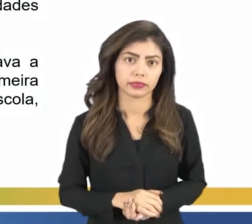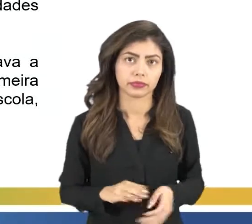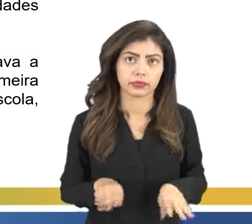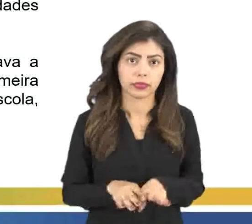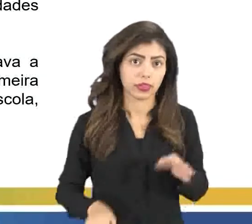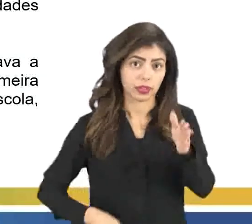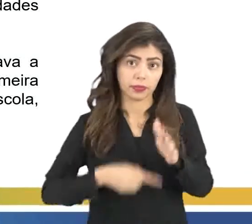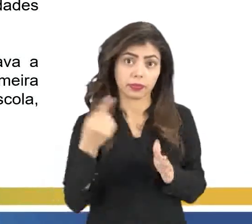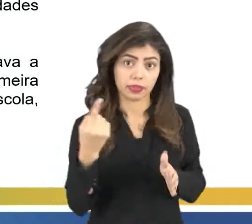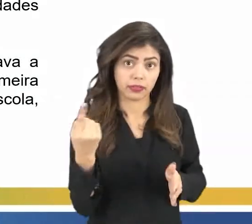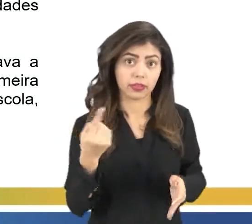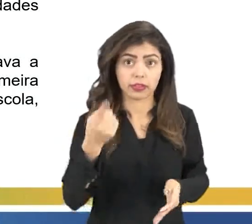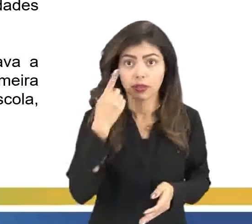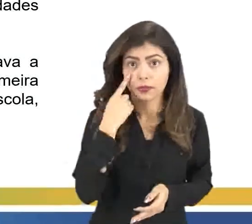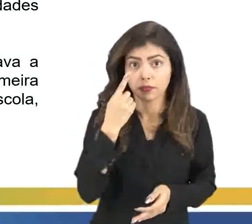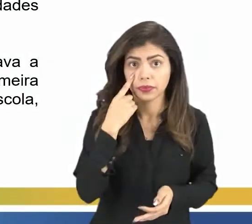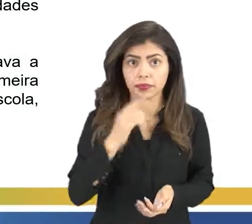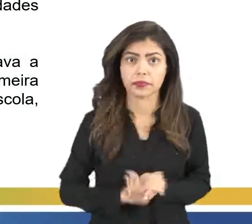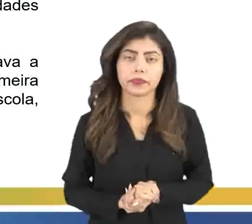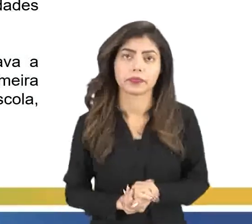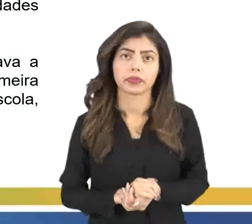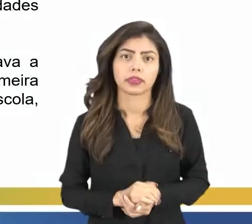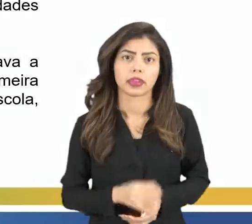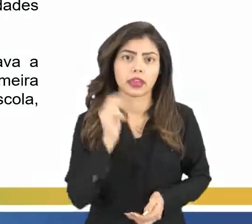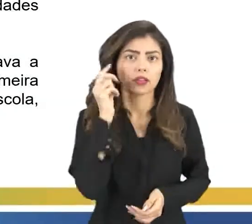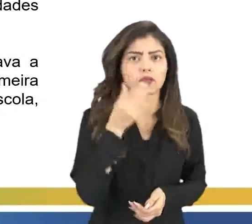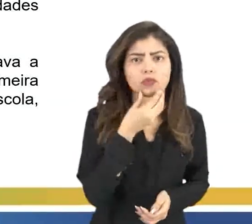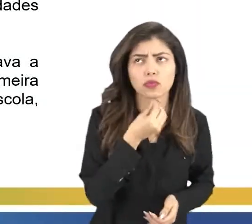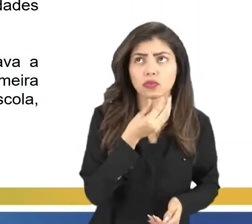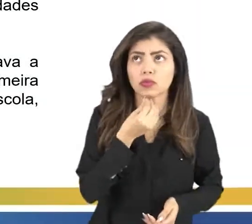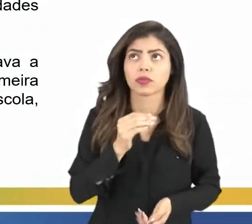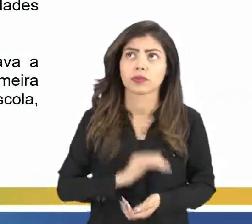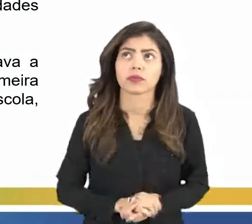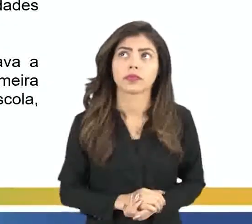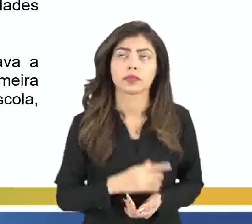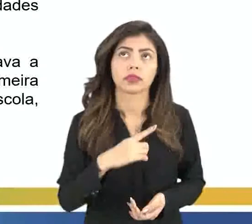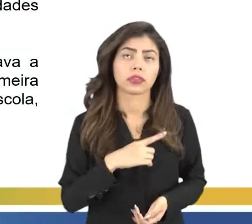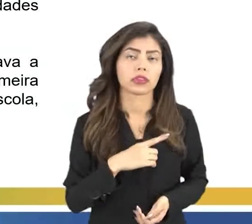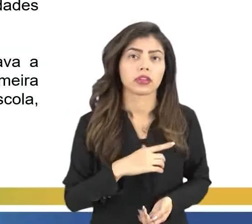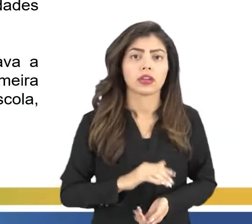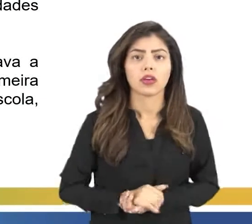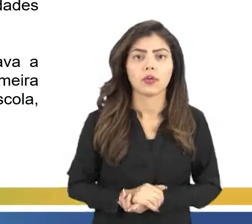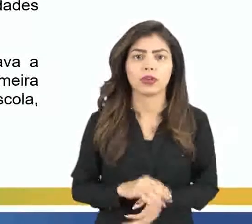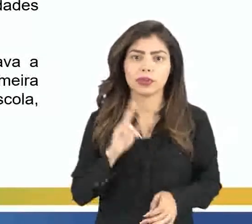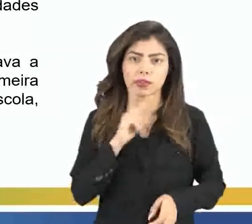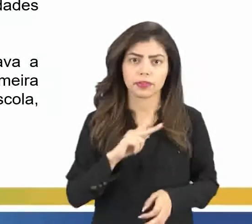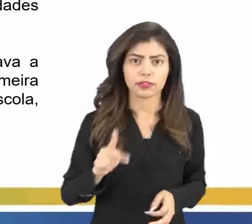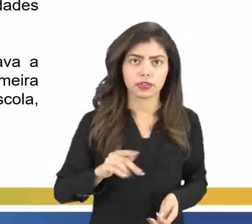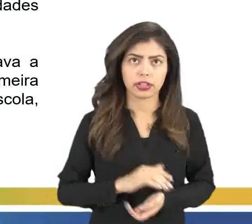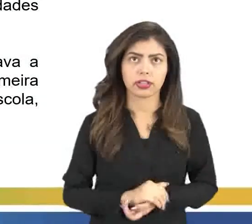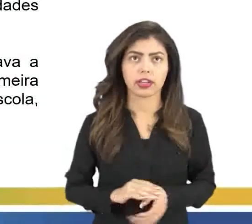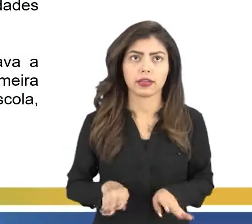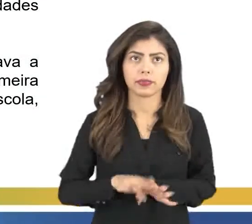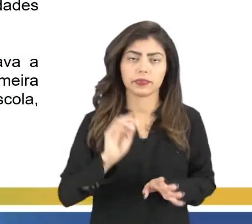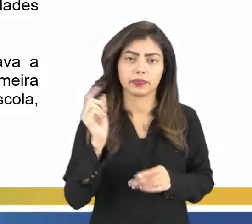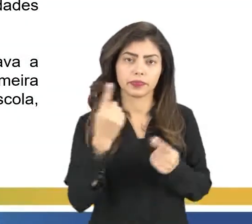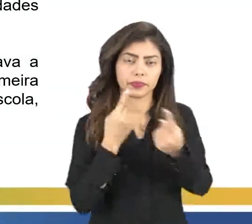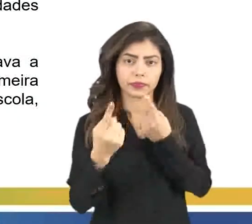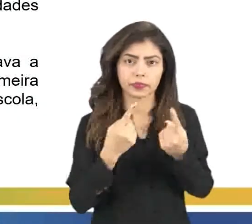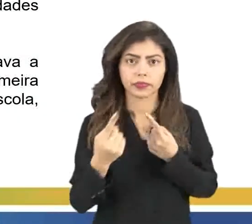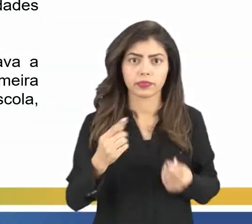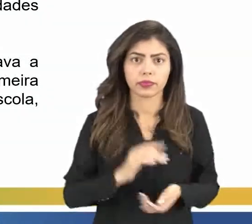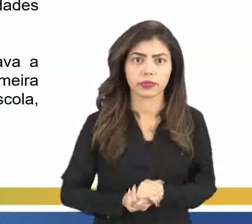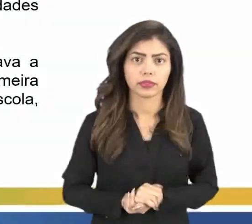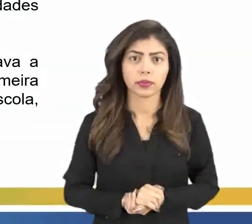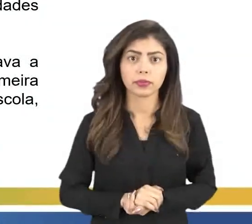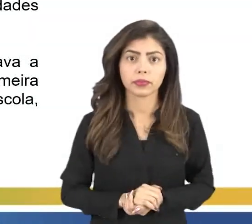era a primeira vez que ela via aquele menino. Ambos estudavam na mesma escola, mas nunca conversaram antes.